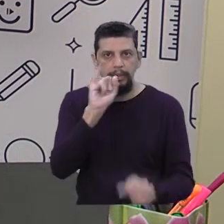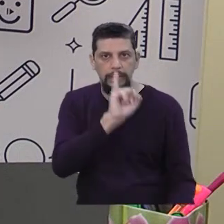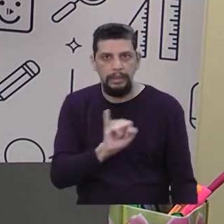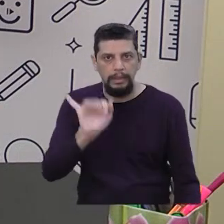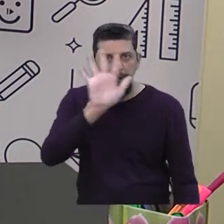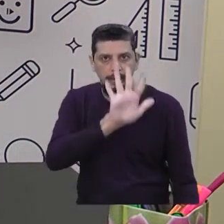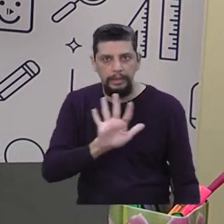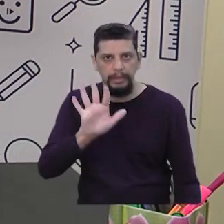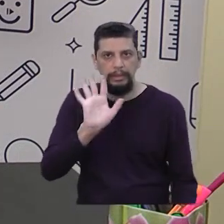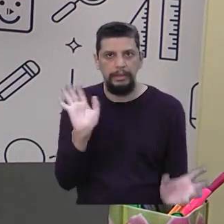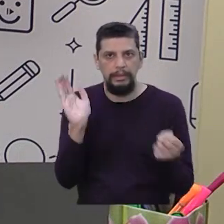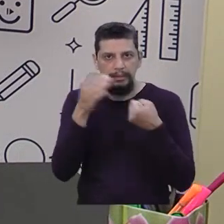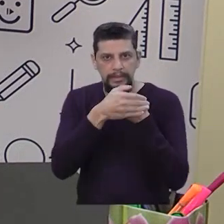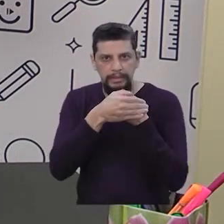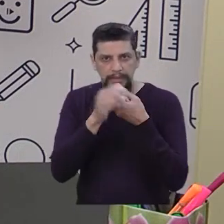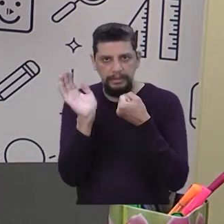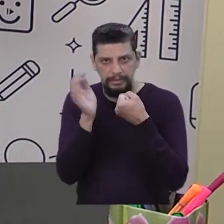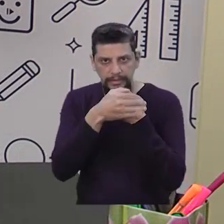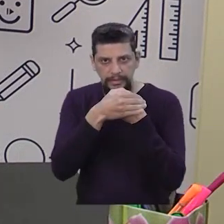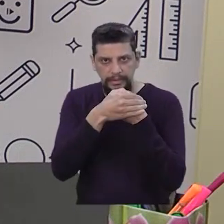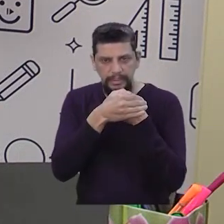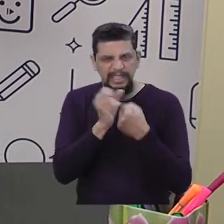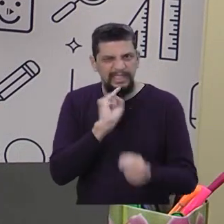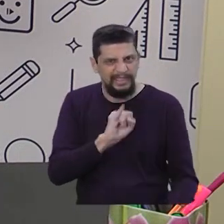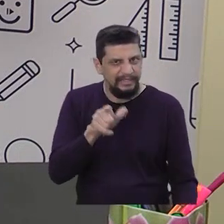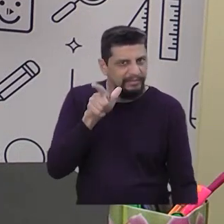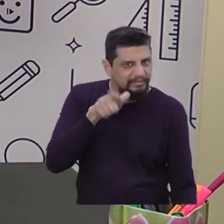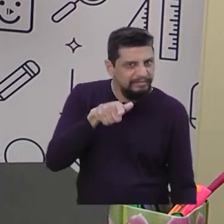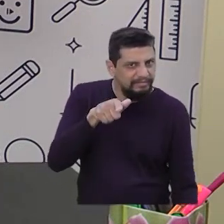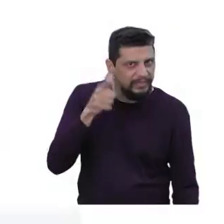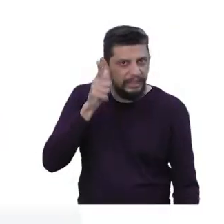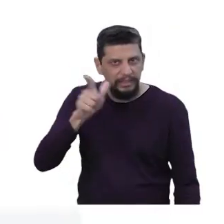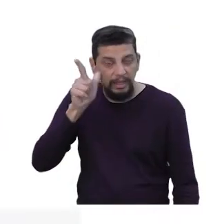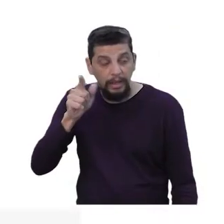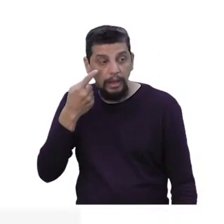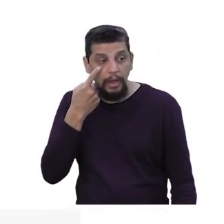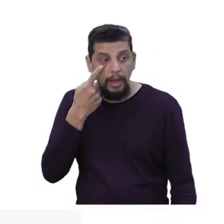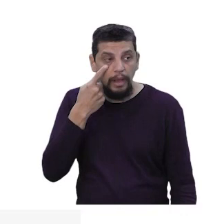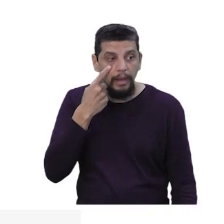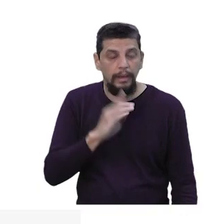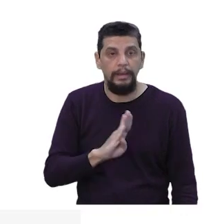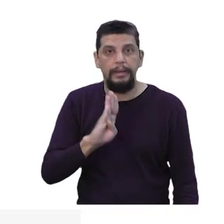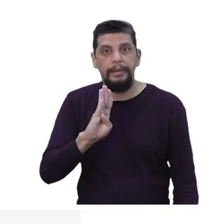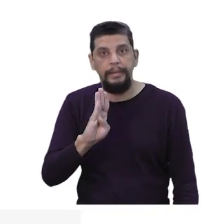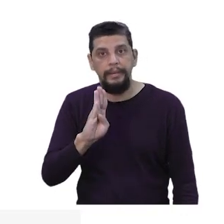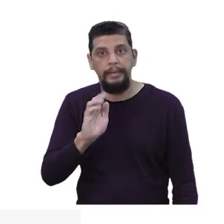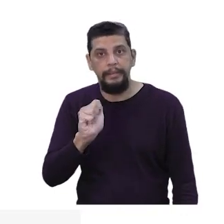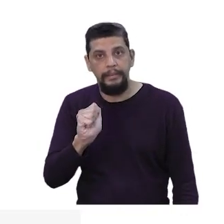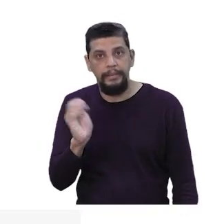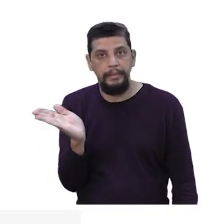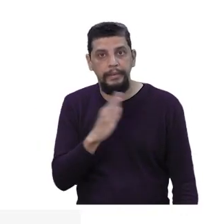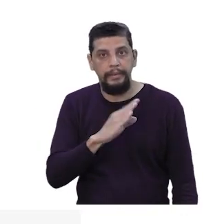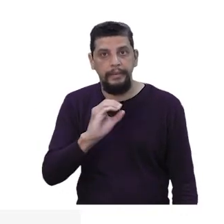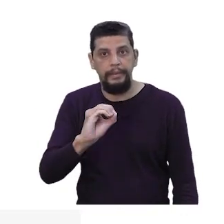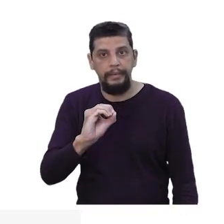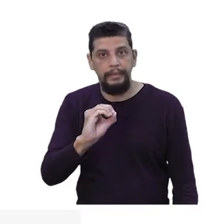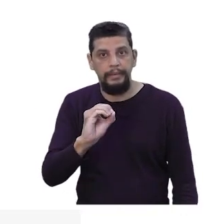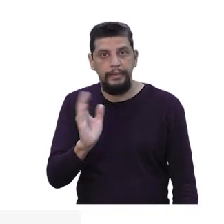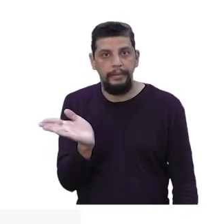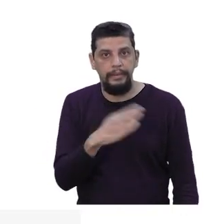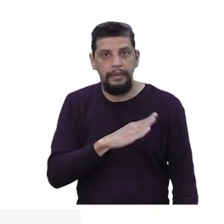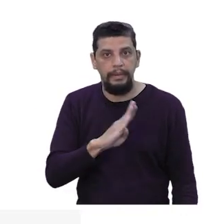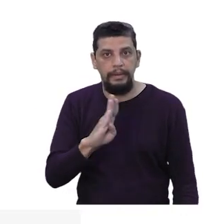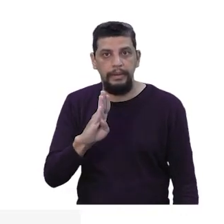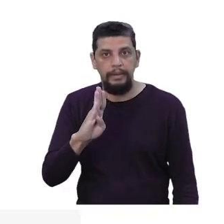escondida. Será que vocês conseguem? Olhem bem lá, ó. Nós temos o ba, nós temos o o,